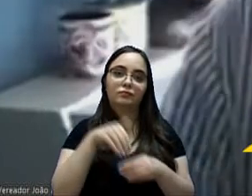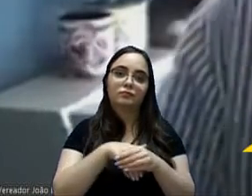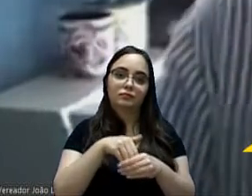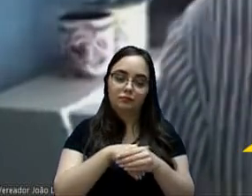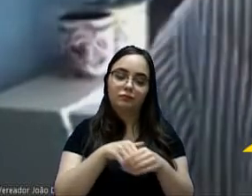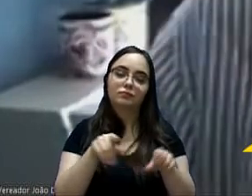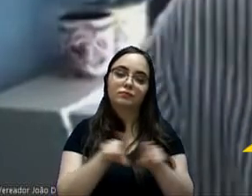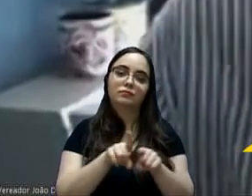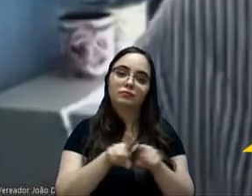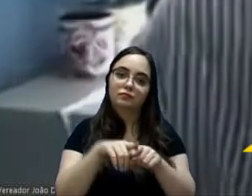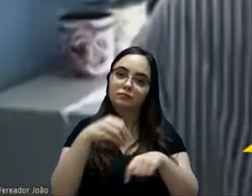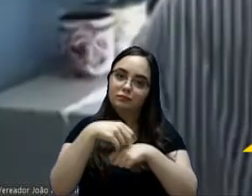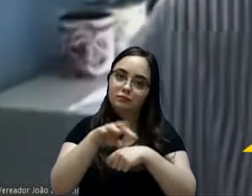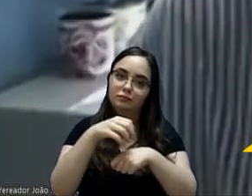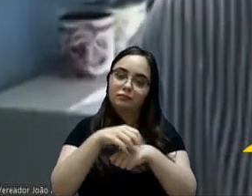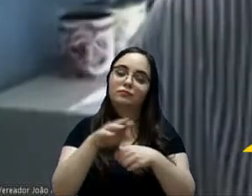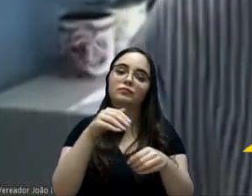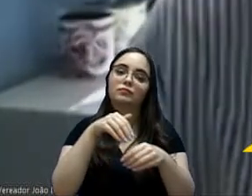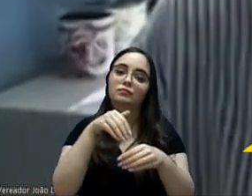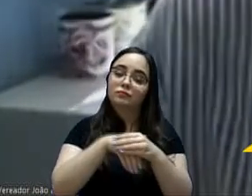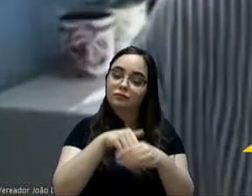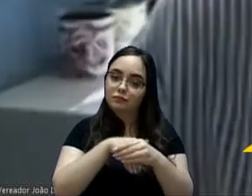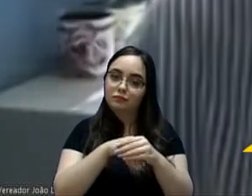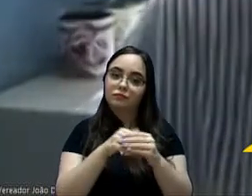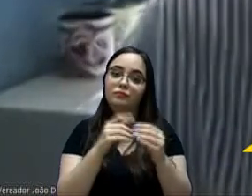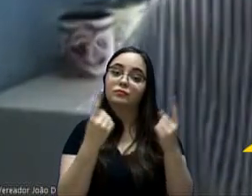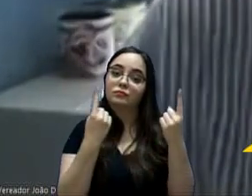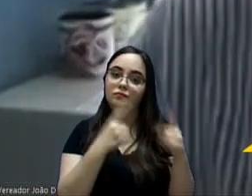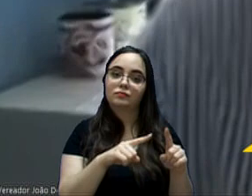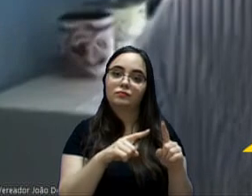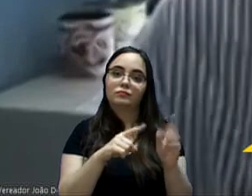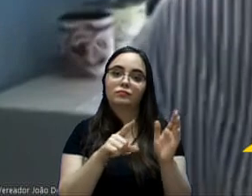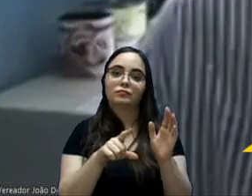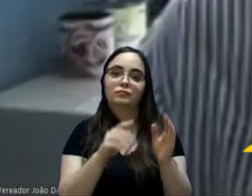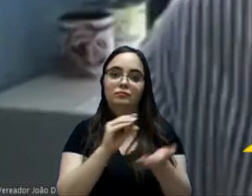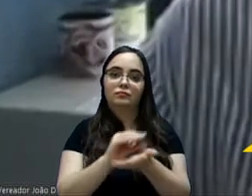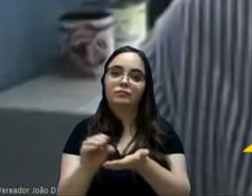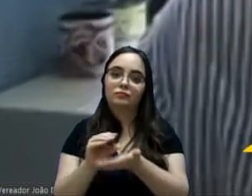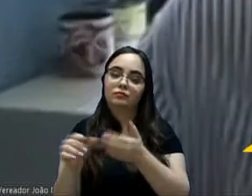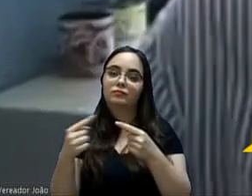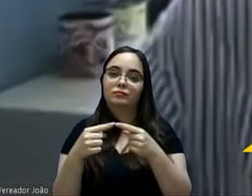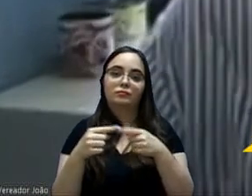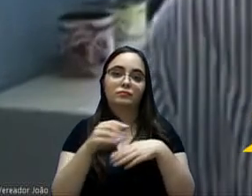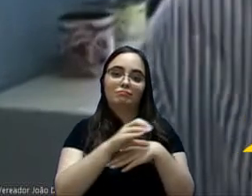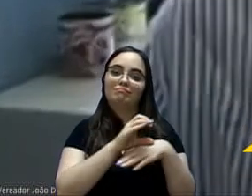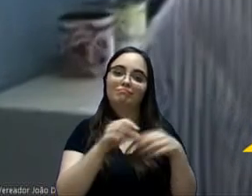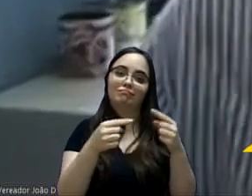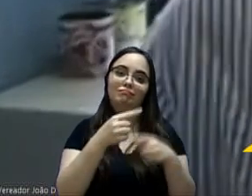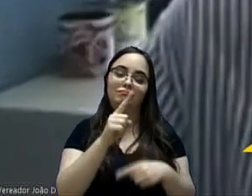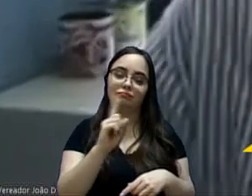e vou orientar para que votem contra a emenda, porque ela é inconstitucional.